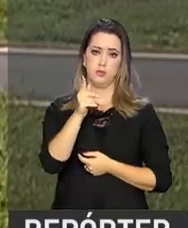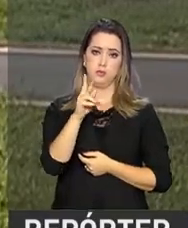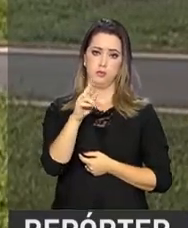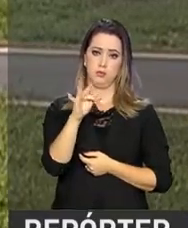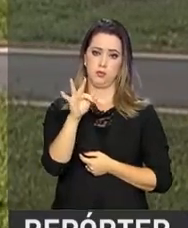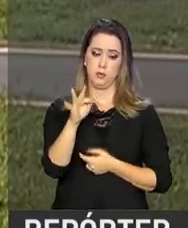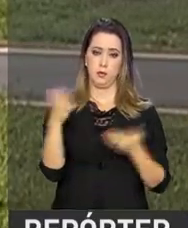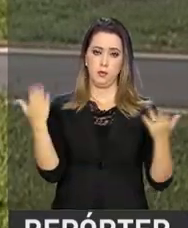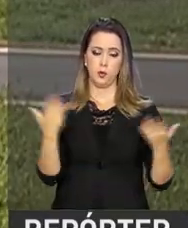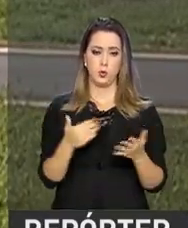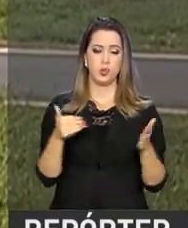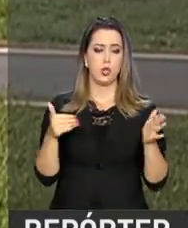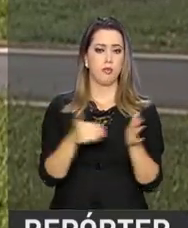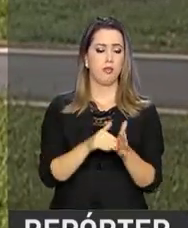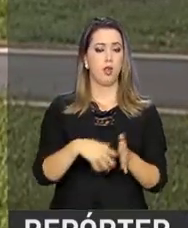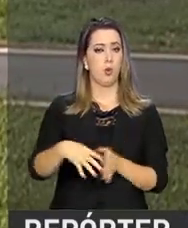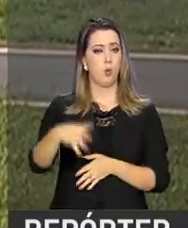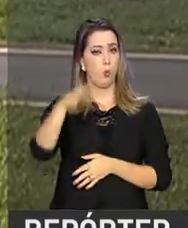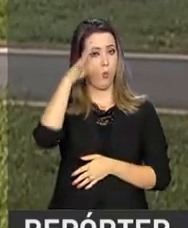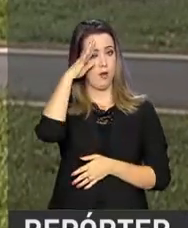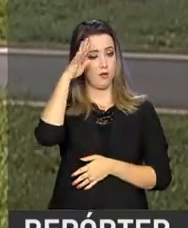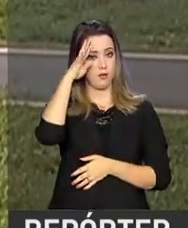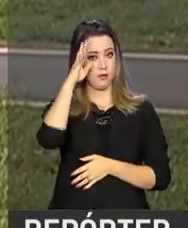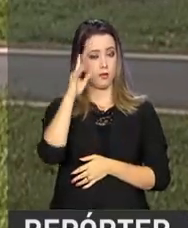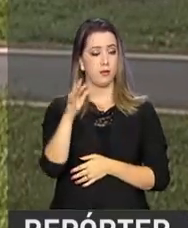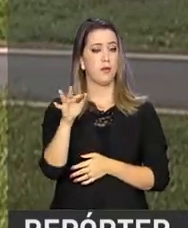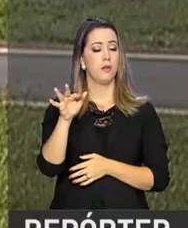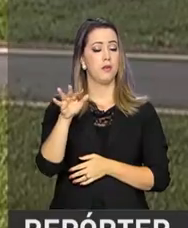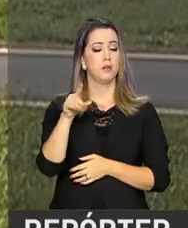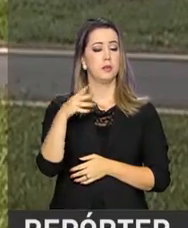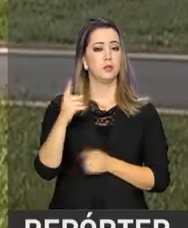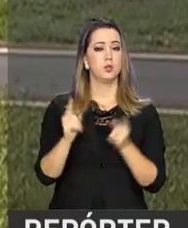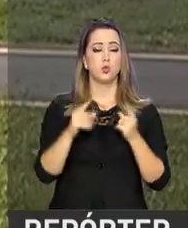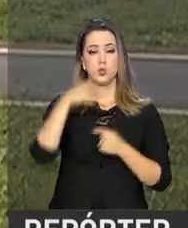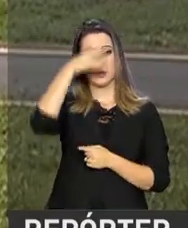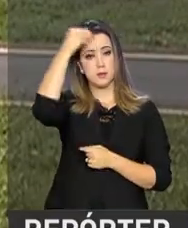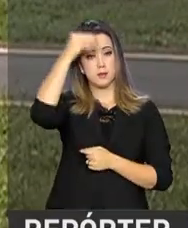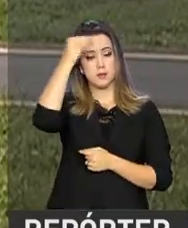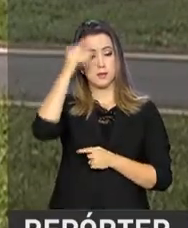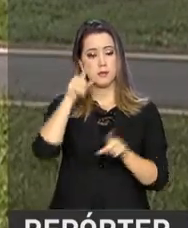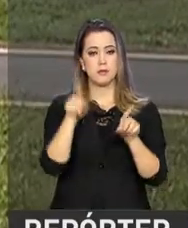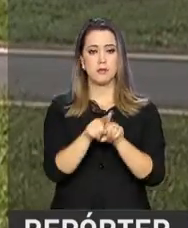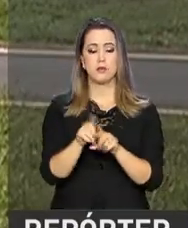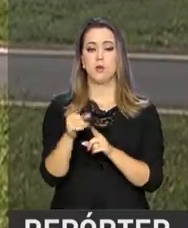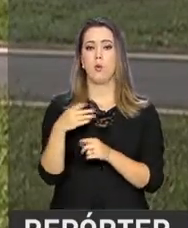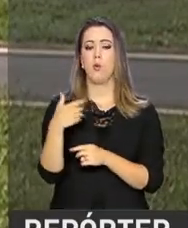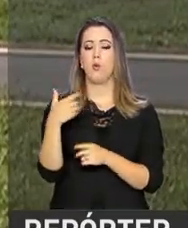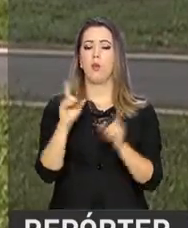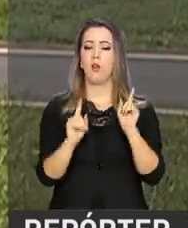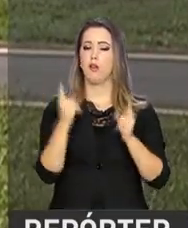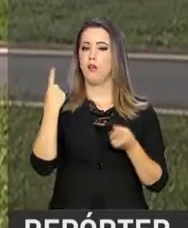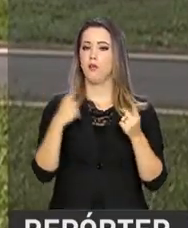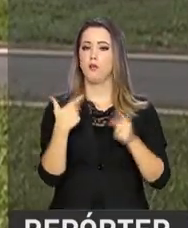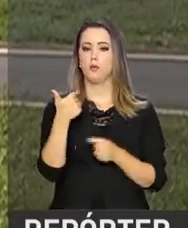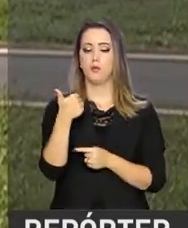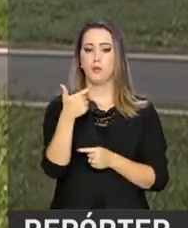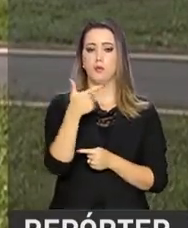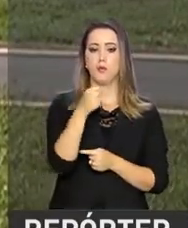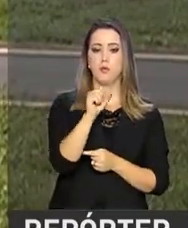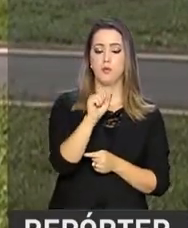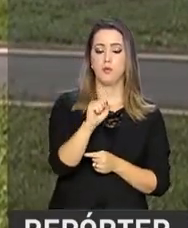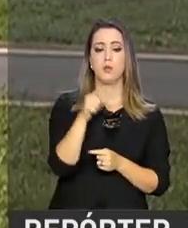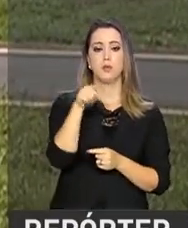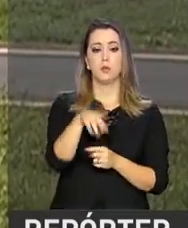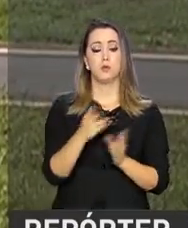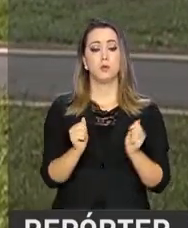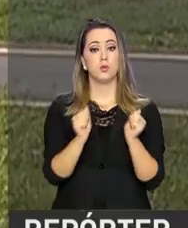até quarta-feira de cinzas, a Operação Carnaval 2018. Eu estou aqui com porta-voz da Polícia Rodoviária Federal,